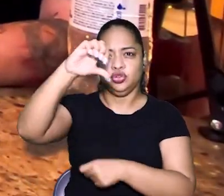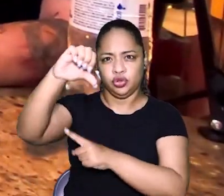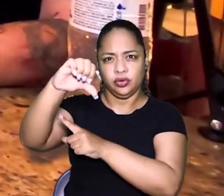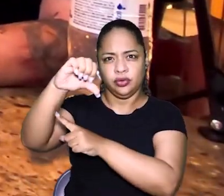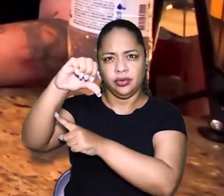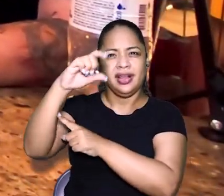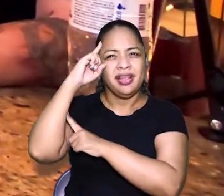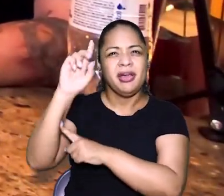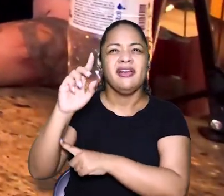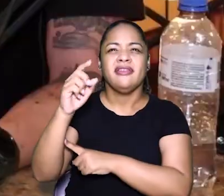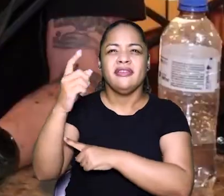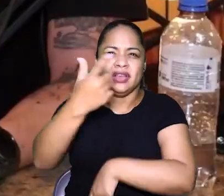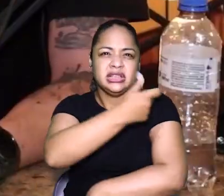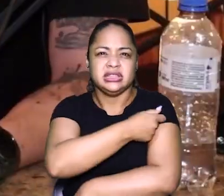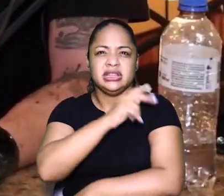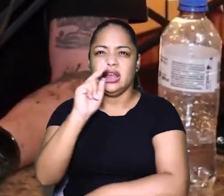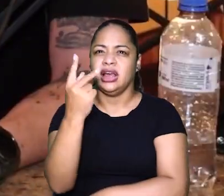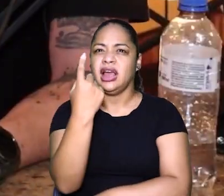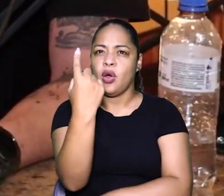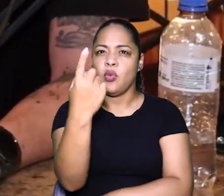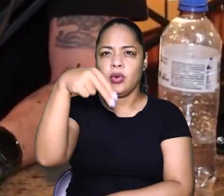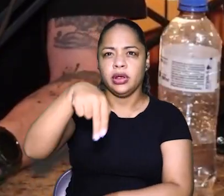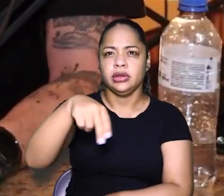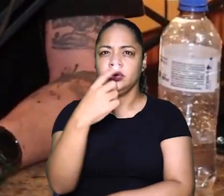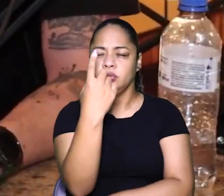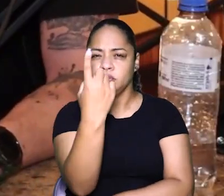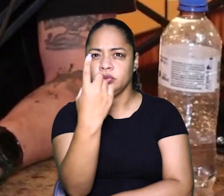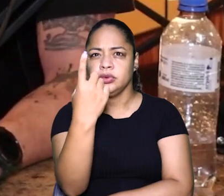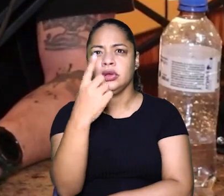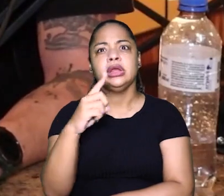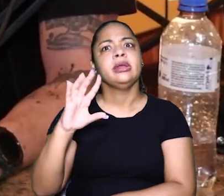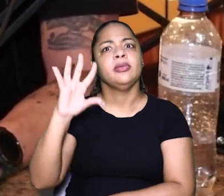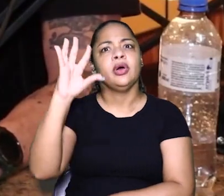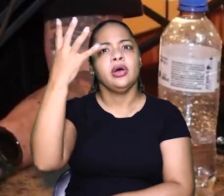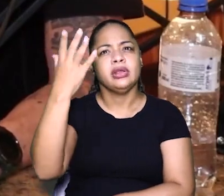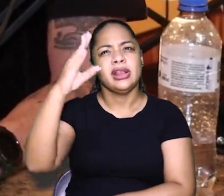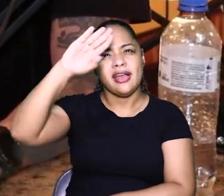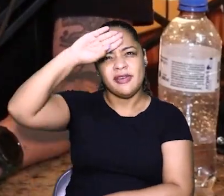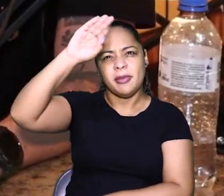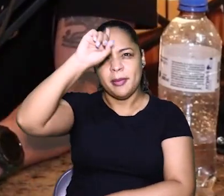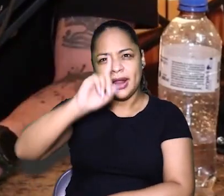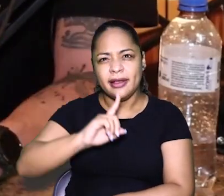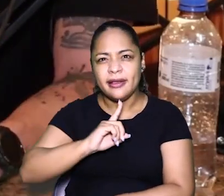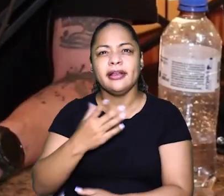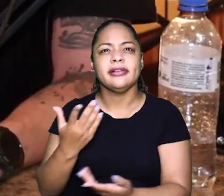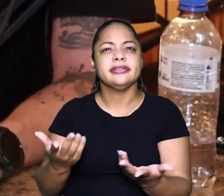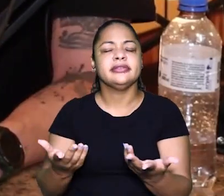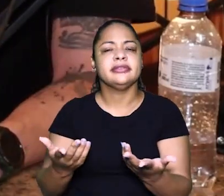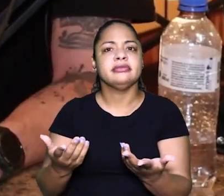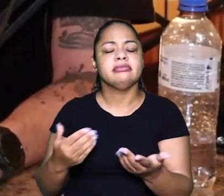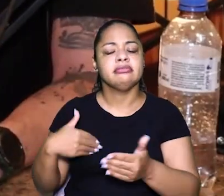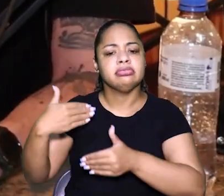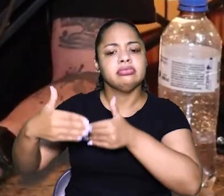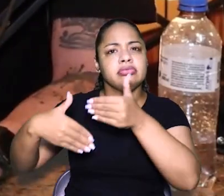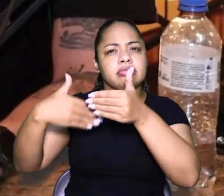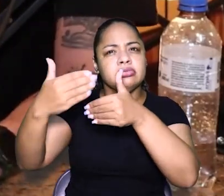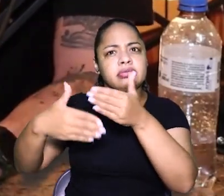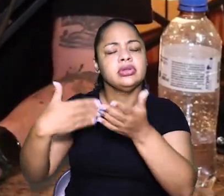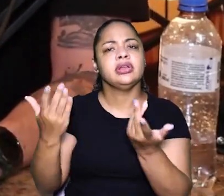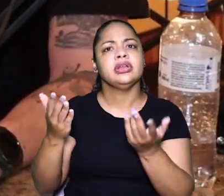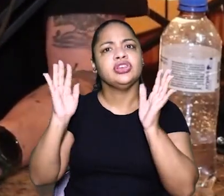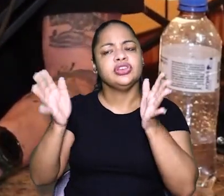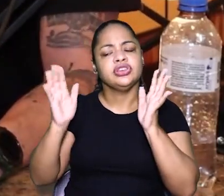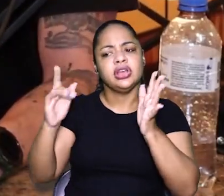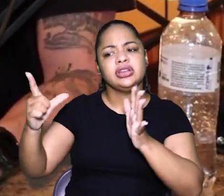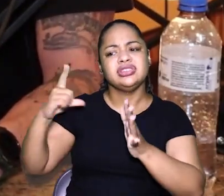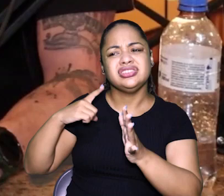vacinas contra H1N1, depois a gente sofreu aqui um problema muito com a febre amarela. Uhum. E desde aquela época